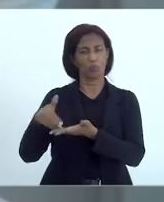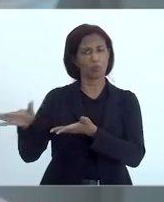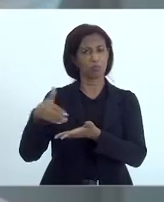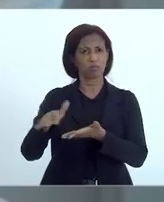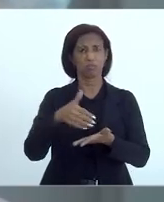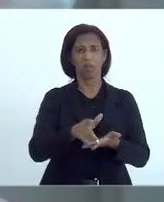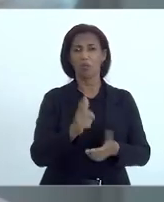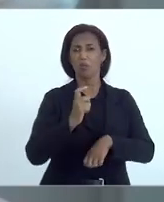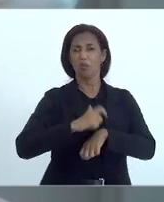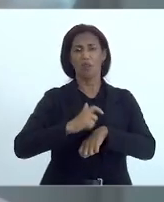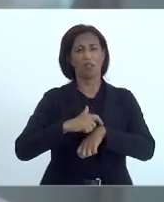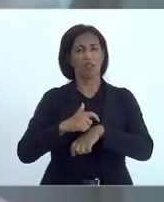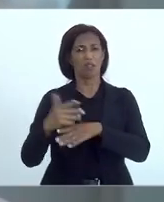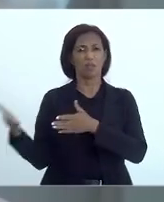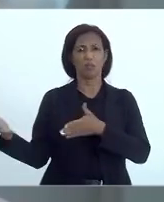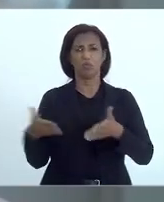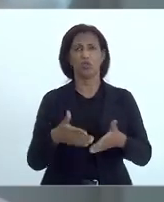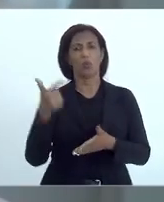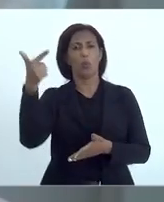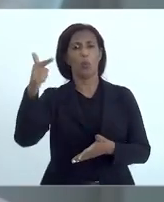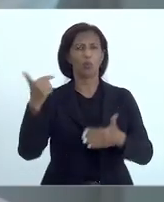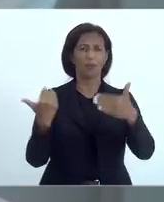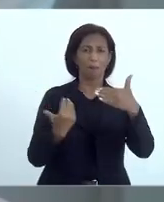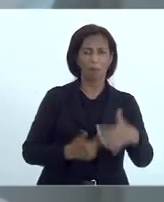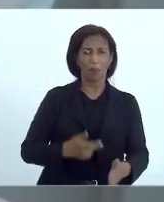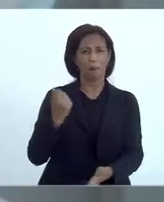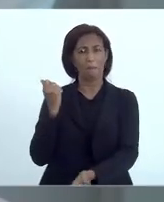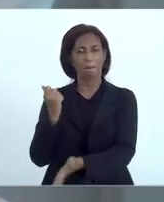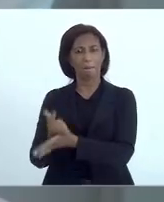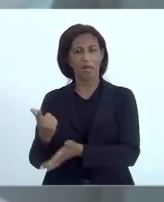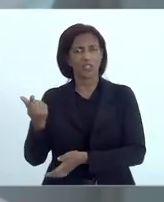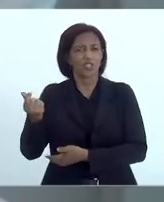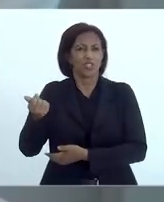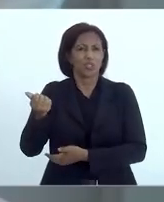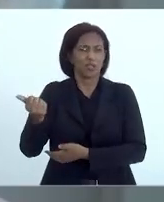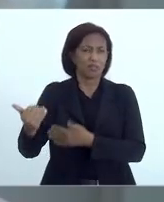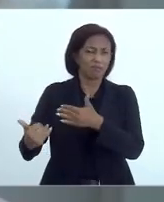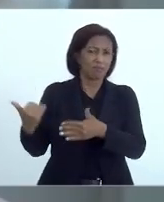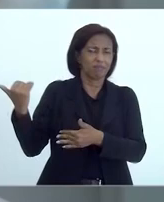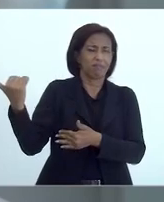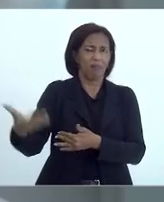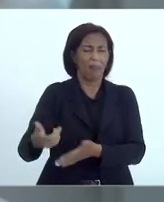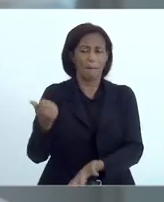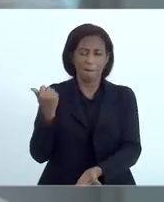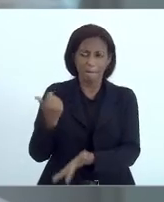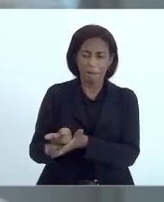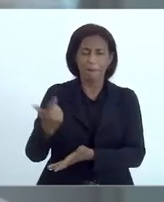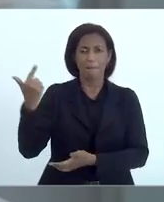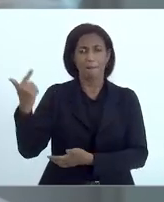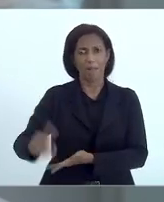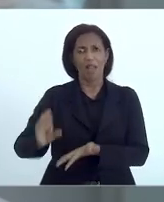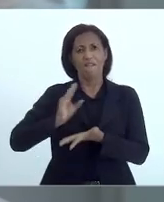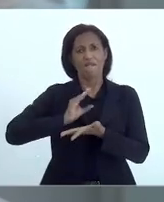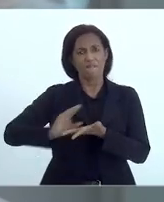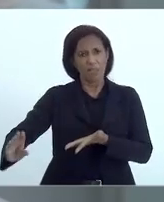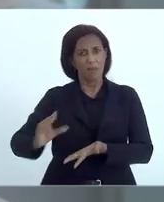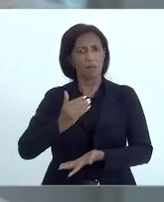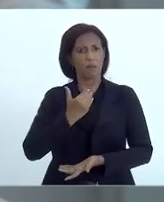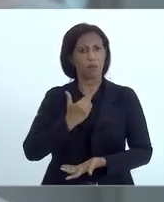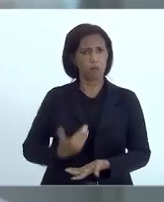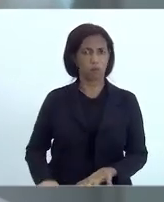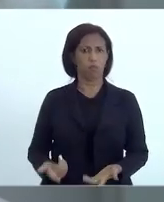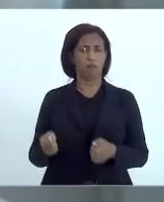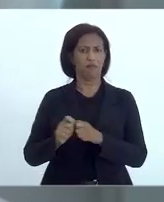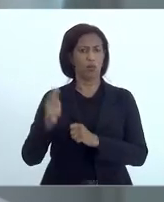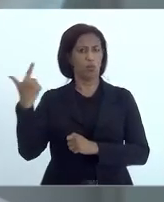não vai dar tempo de chegar fazer outra prova gastar dinheiro lá na frente gastar mais dinheiro mais verba pública